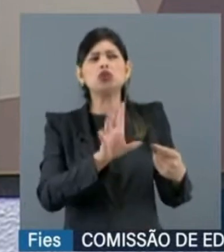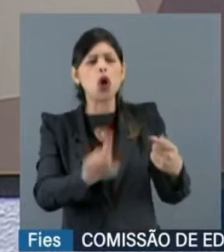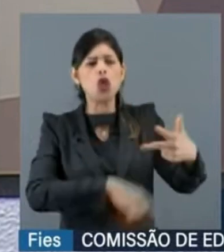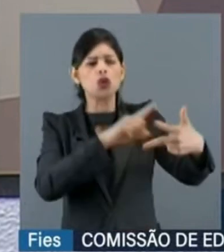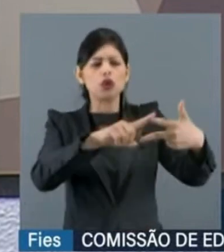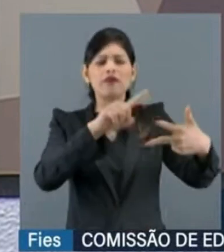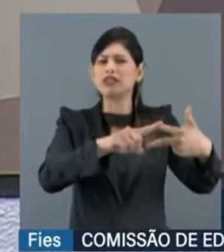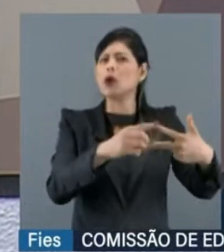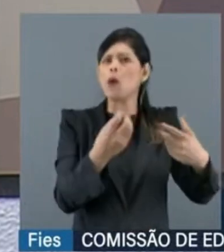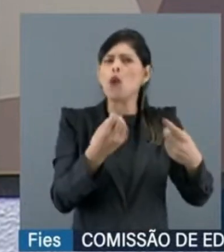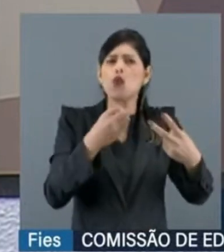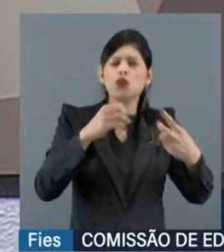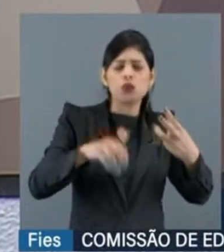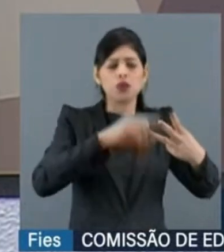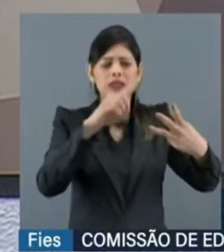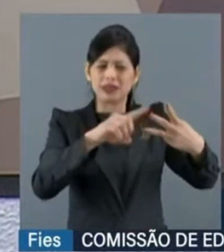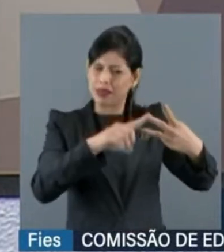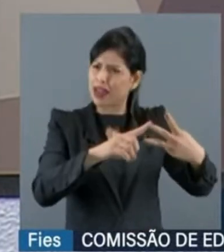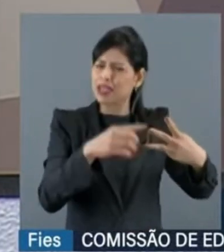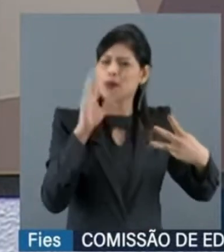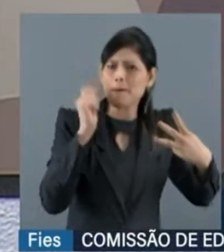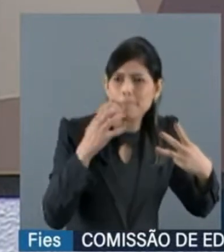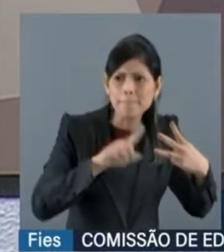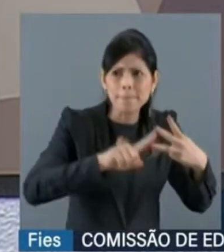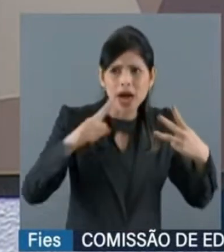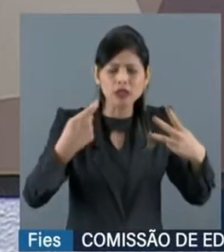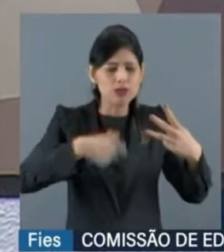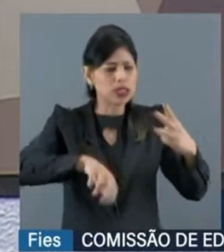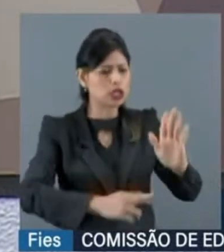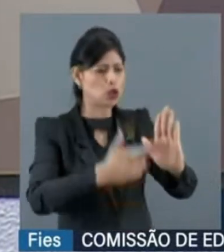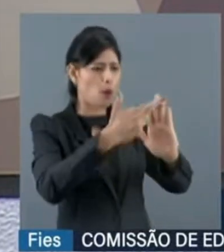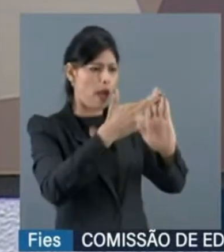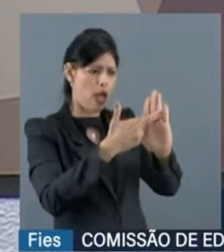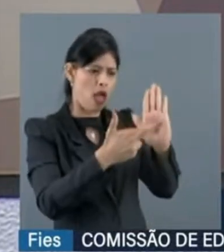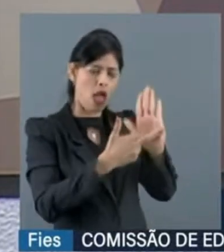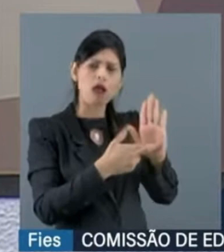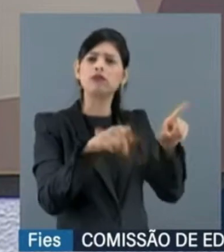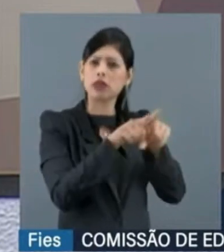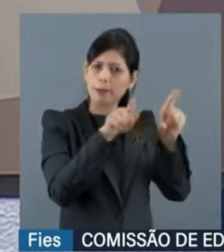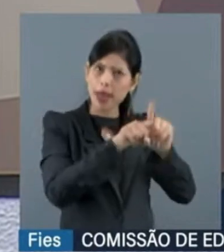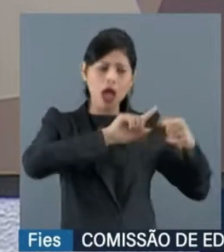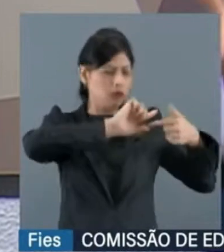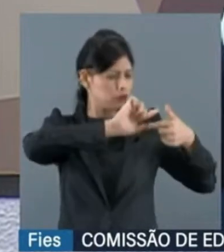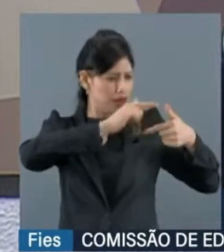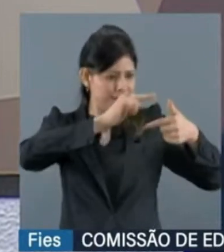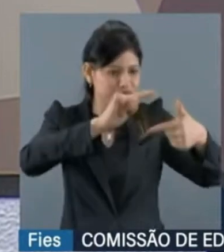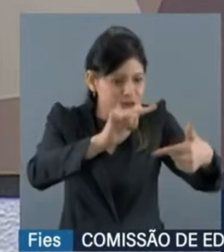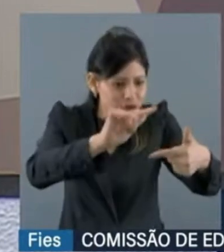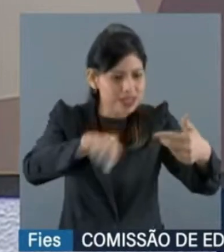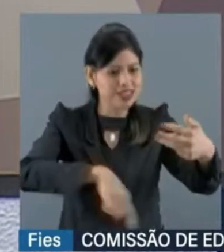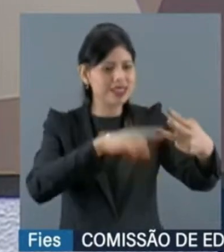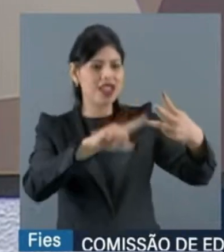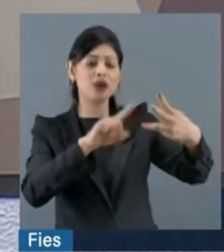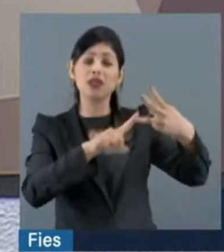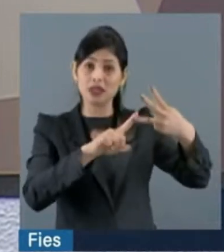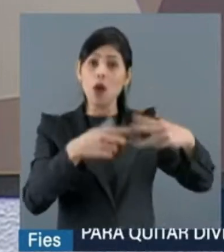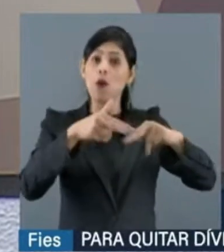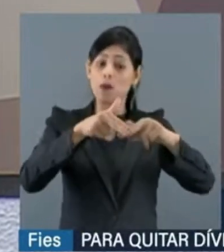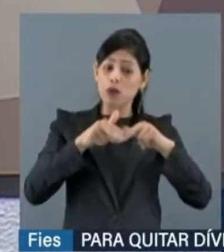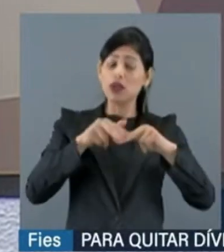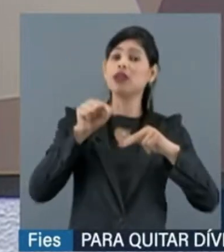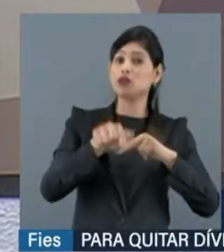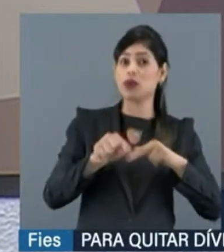no cumprimento das normas e no respeito às tradições, porque daí que o Poder